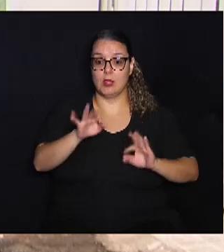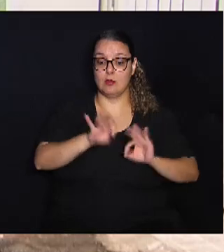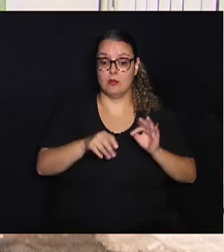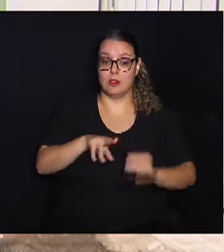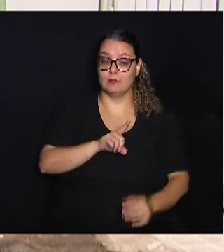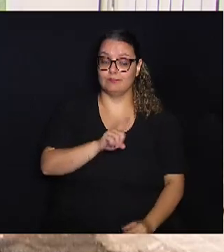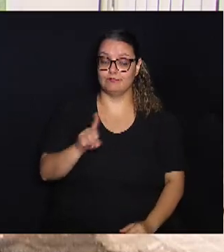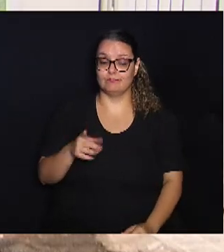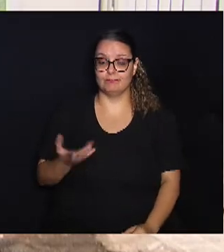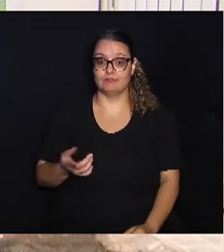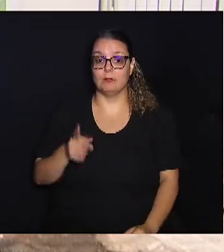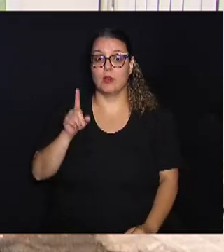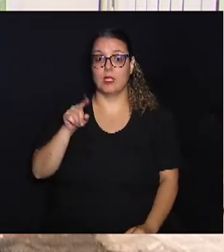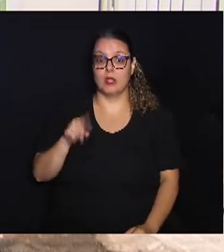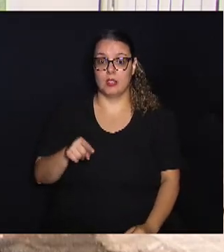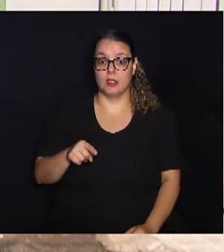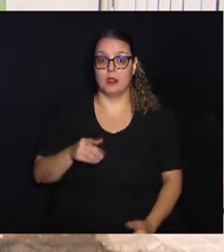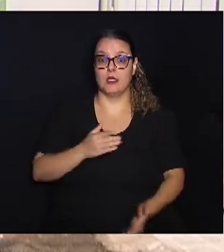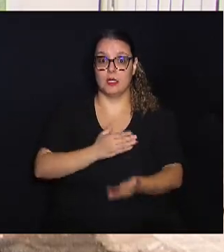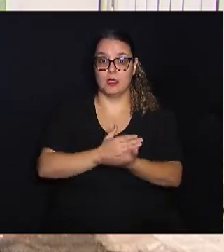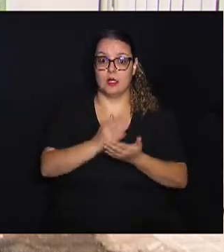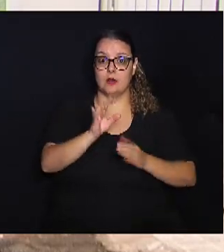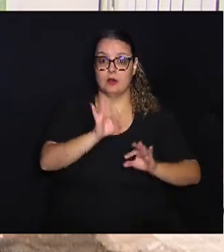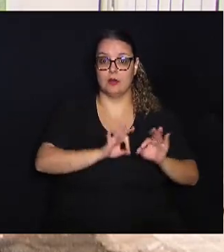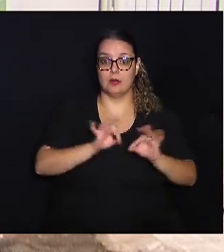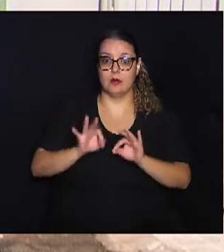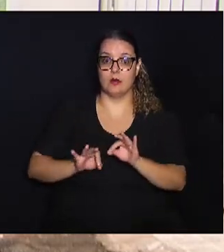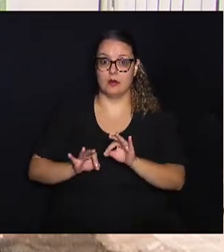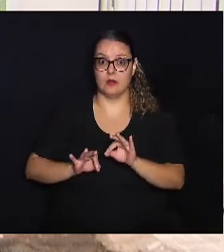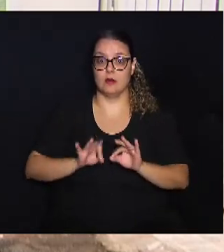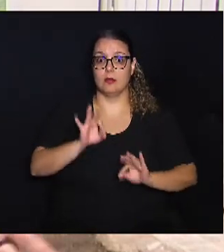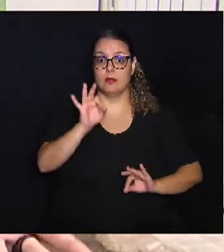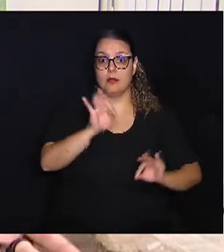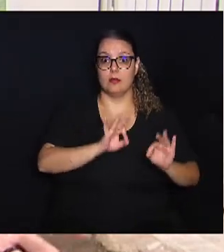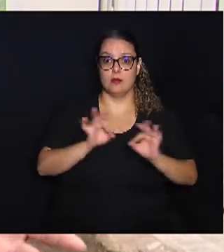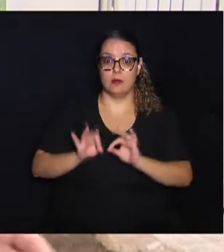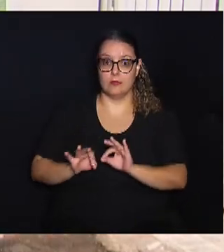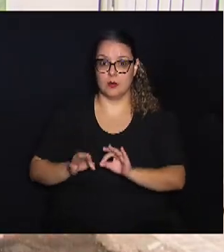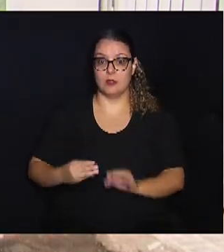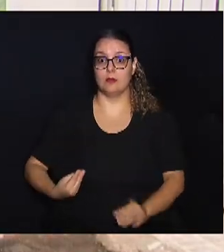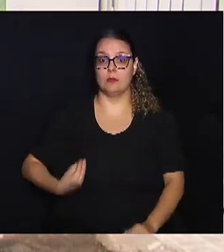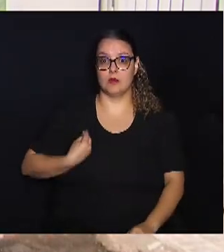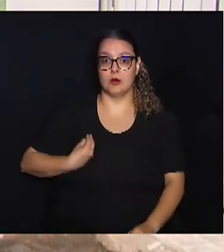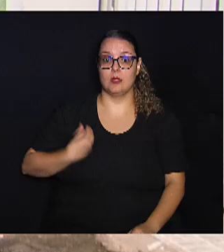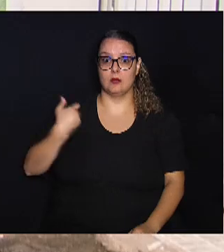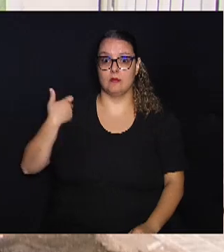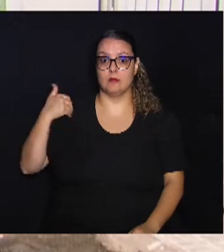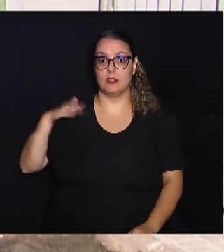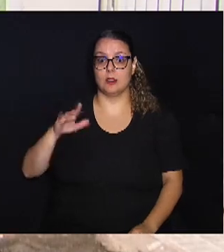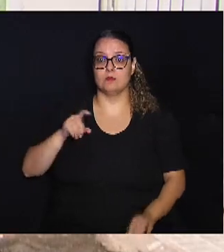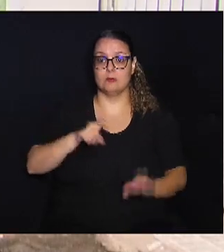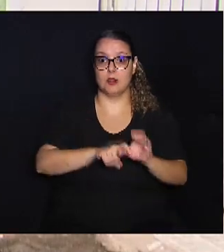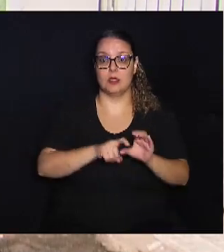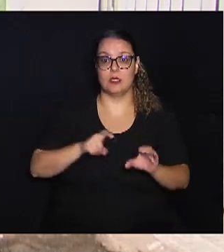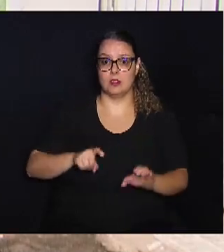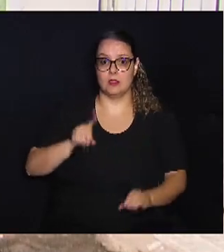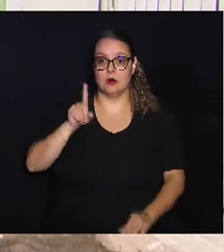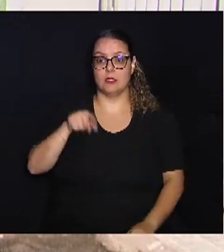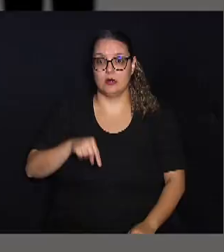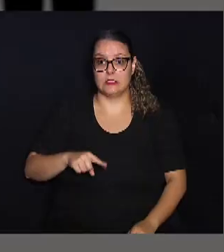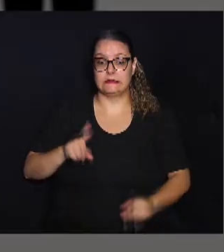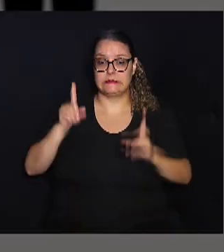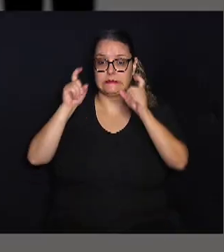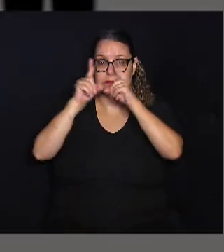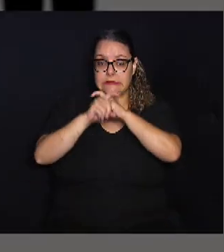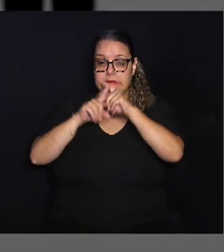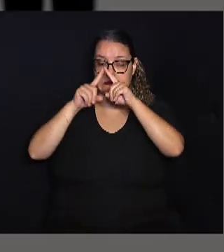não. E é aí que entra o projeto. Prepará-los para uma vida adulta autônoma que é